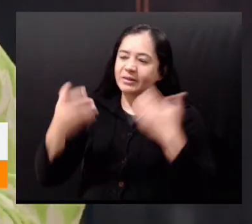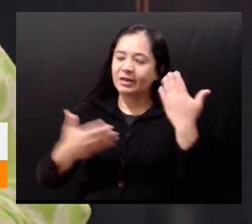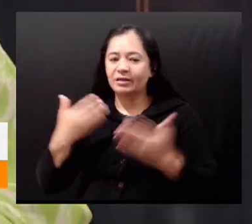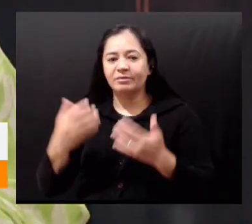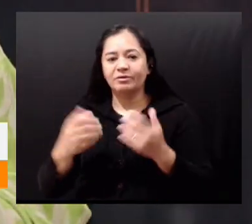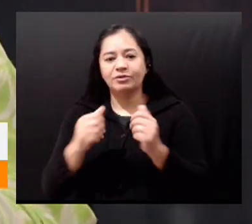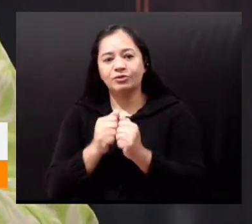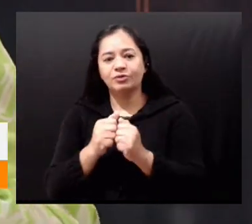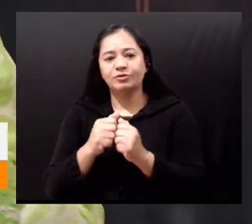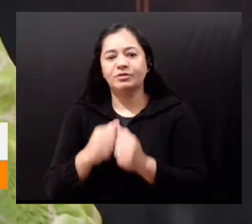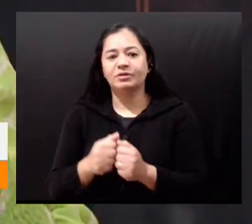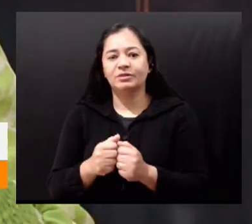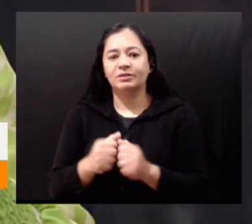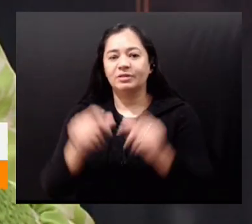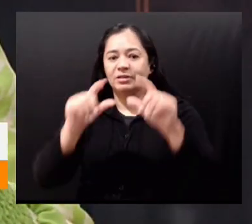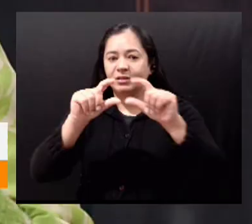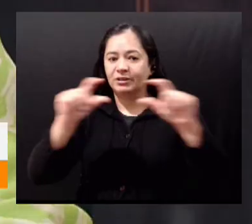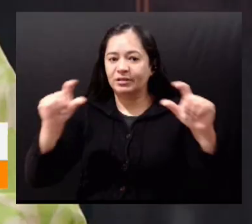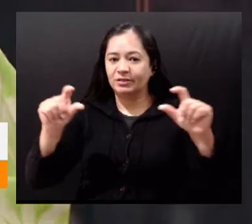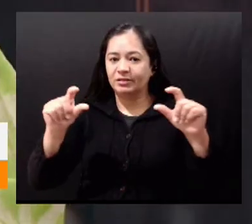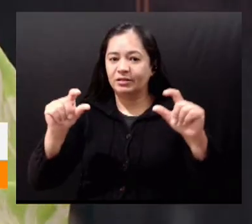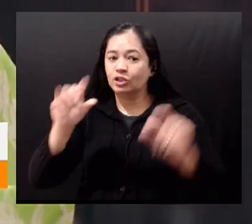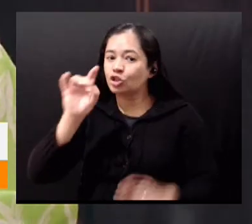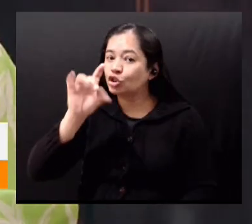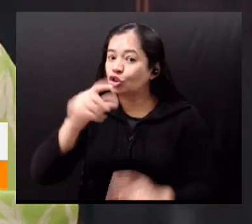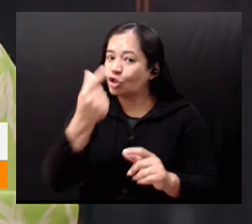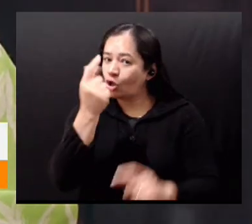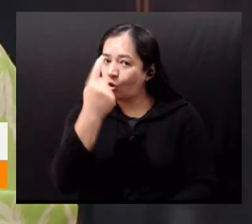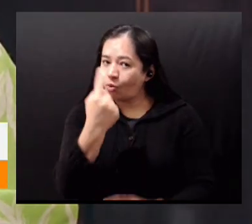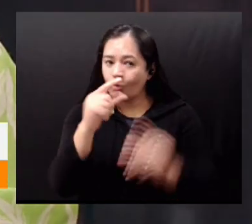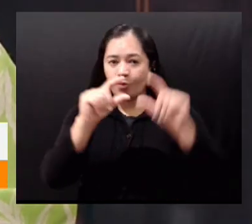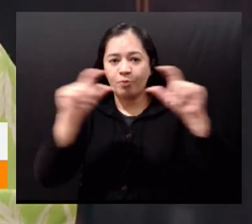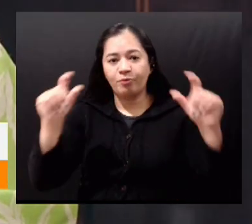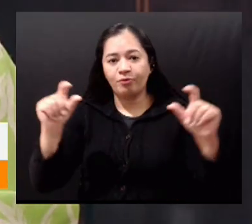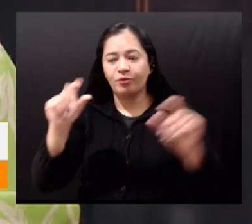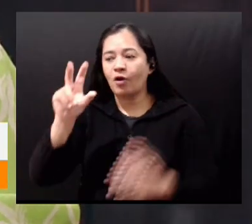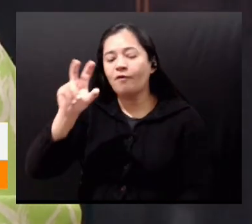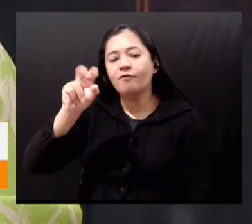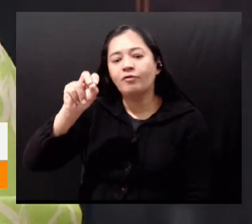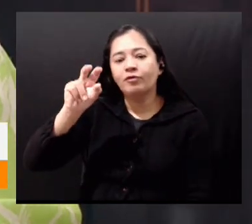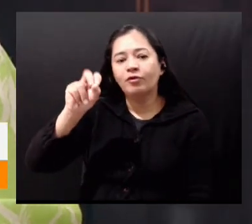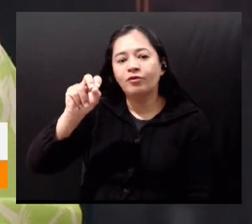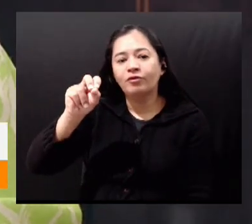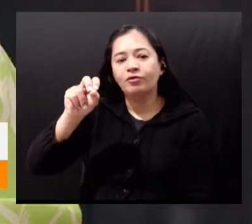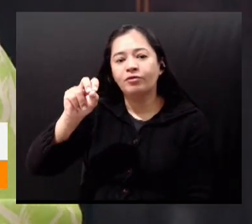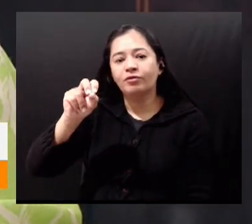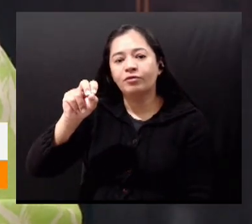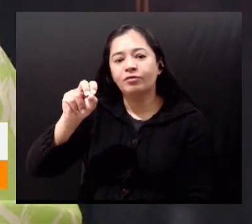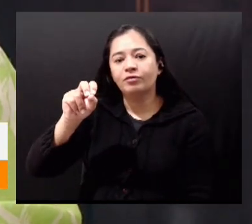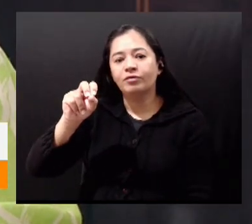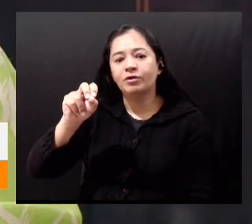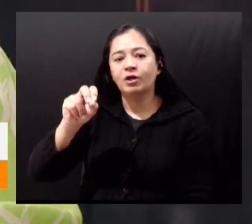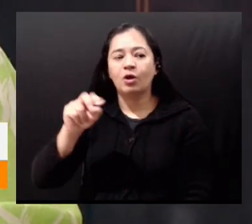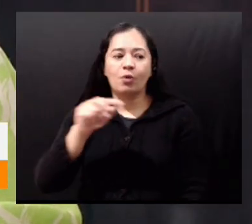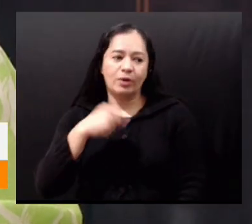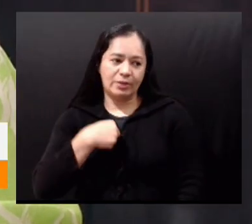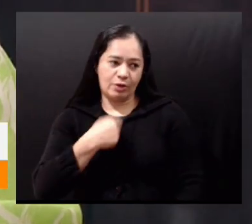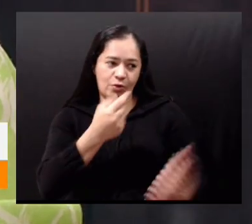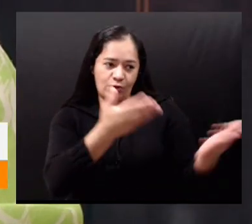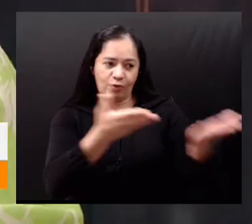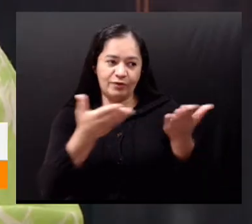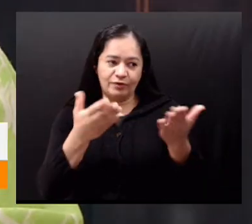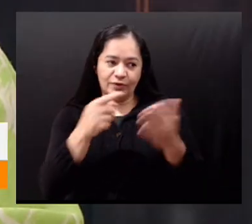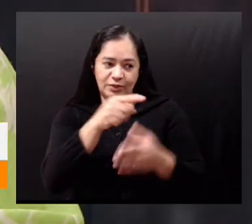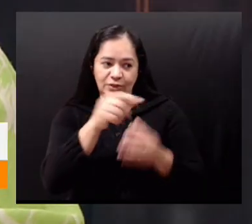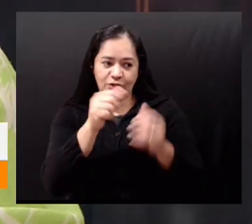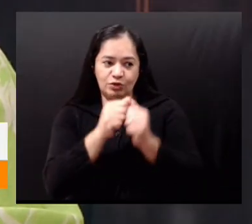escreveu isso, eu vou só uma frase: "Vovô, quando eu convido você para pescar, não